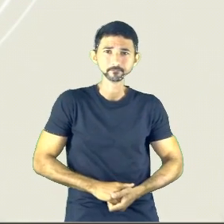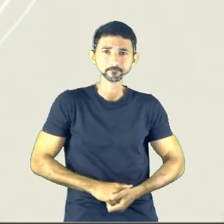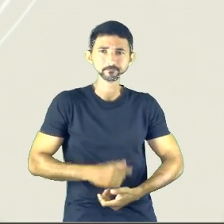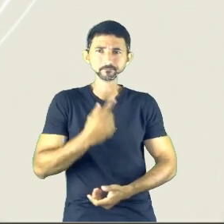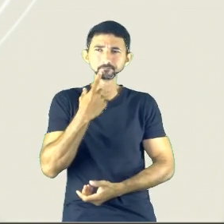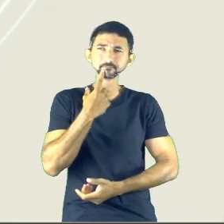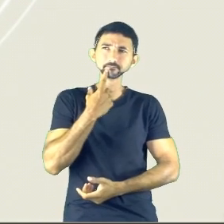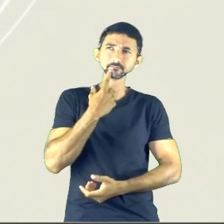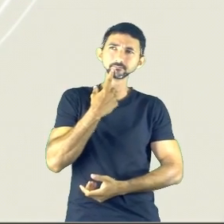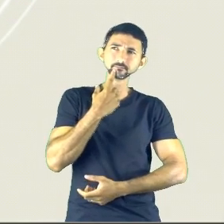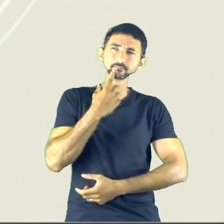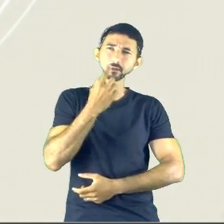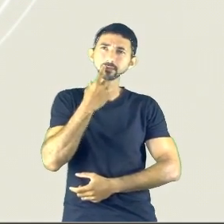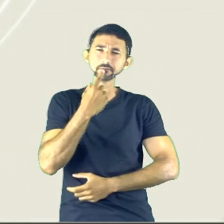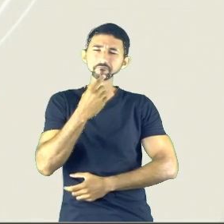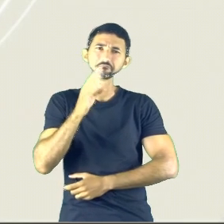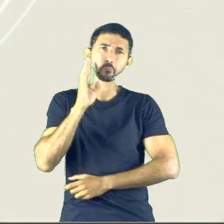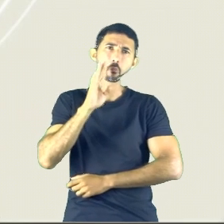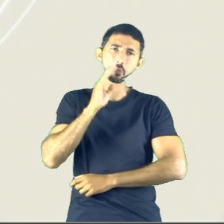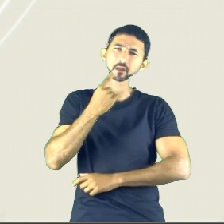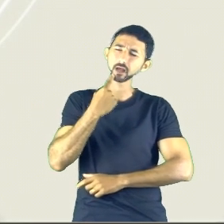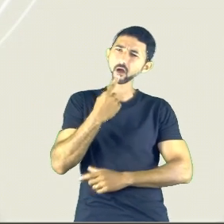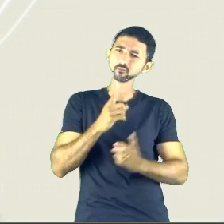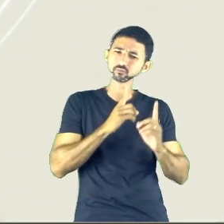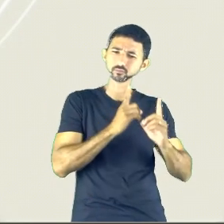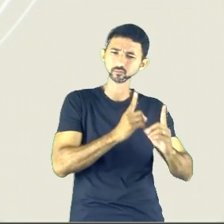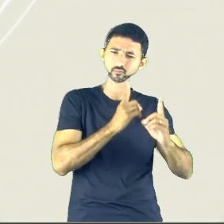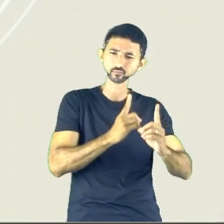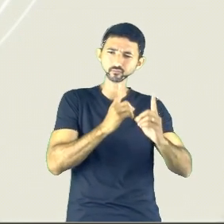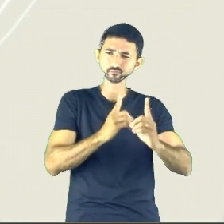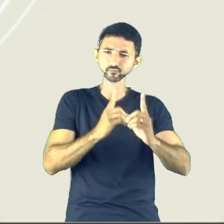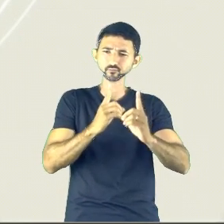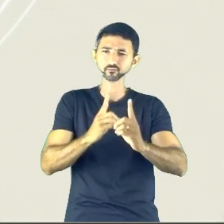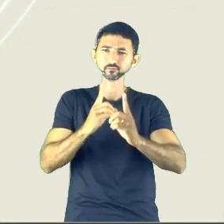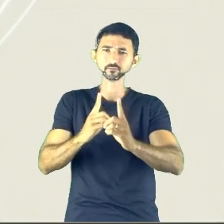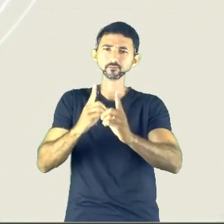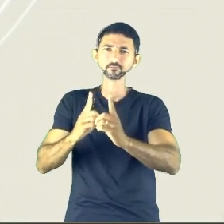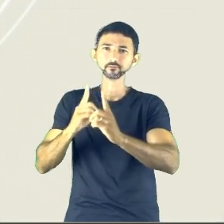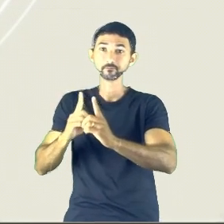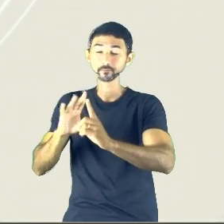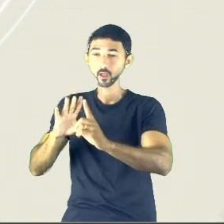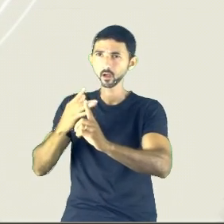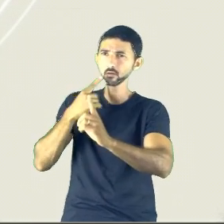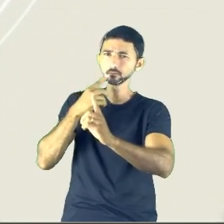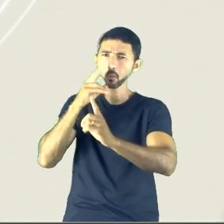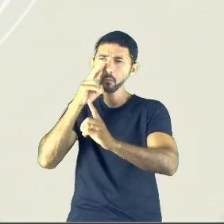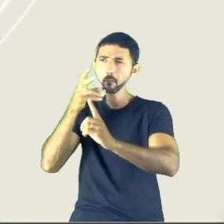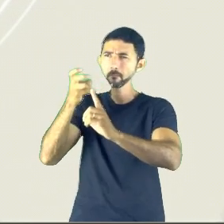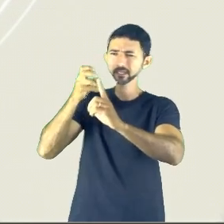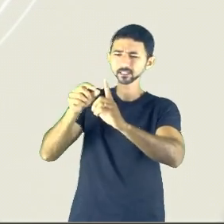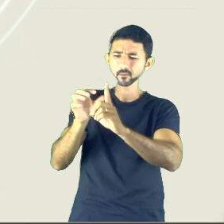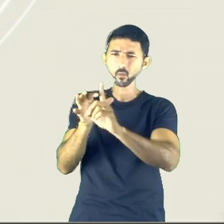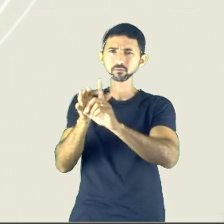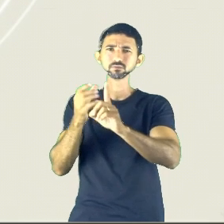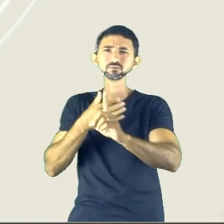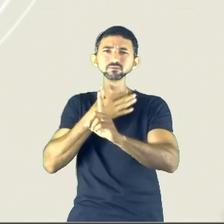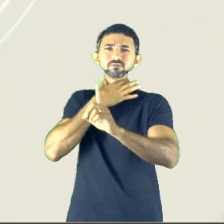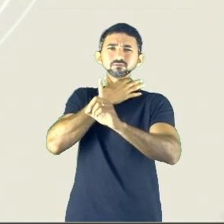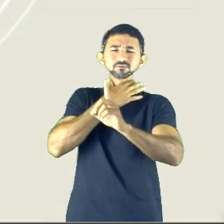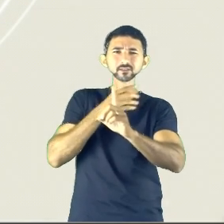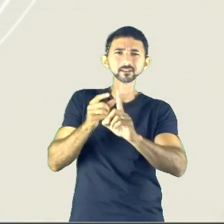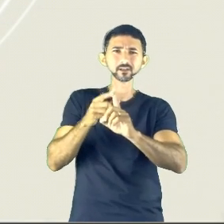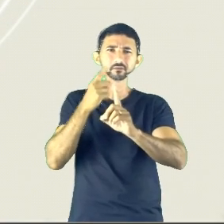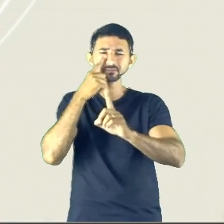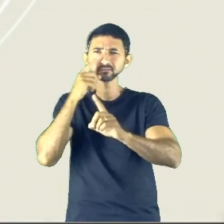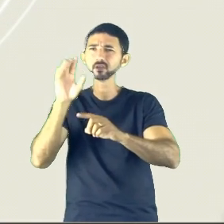mesmo tratamento. O lobo achou ótima a ideia e se puseram a caminho. Mas de repente, o lobo reparou